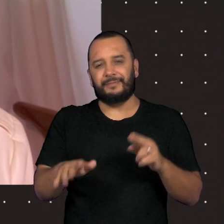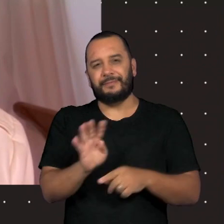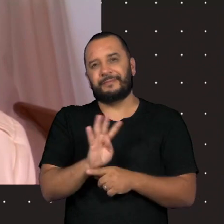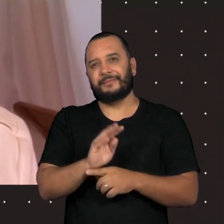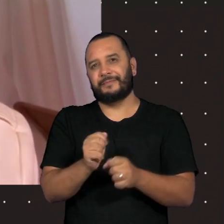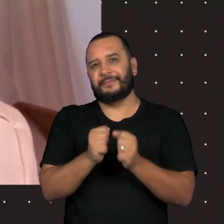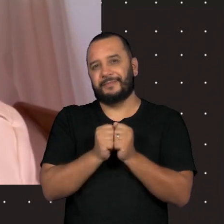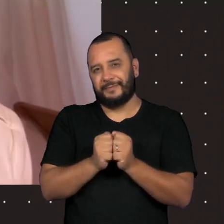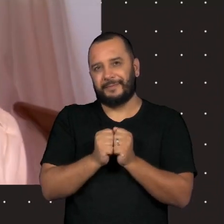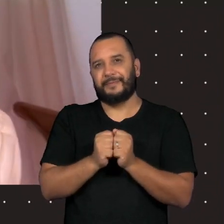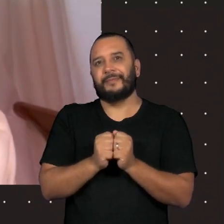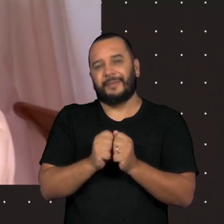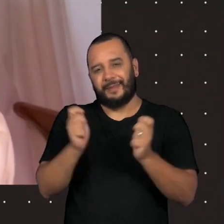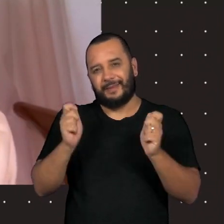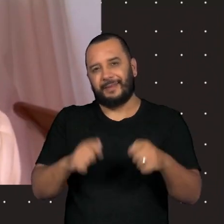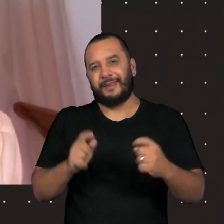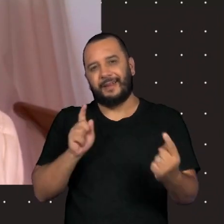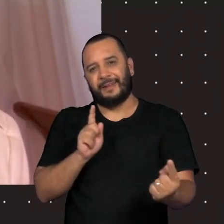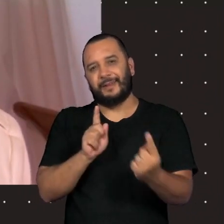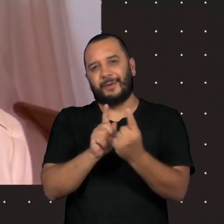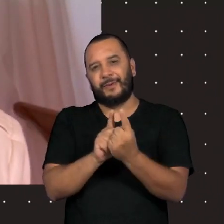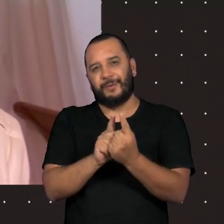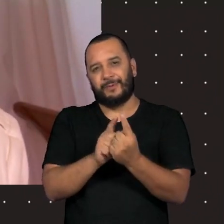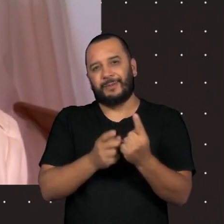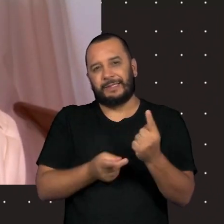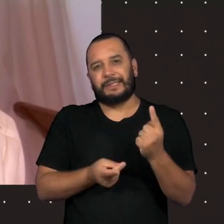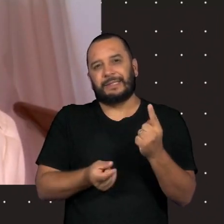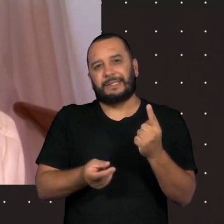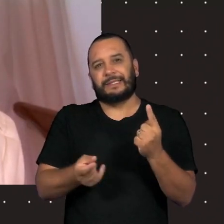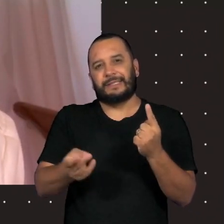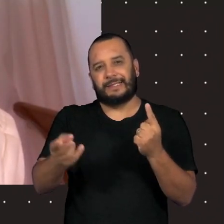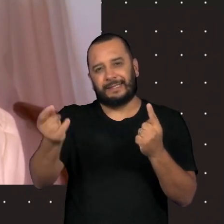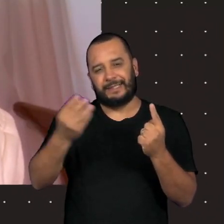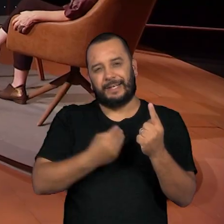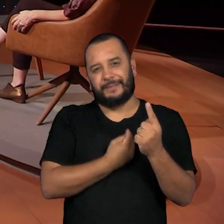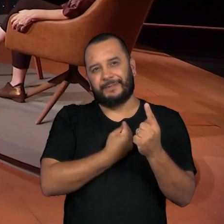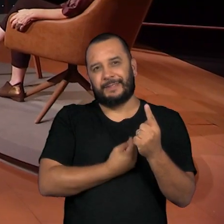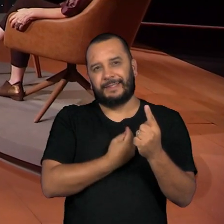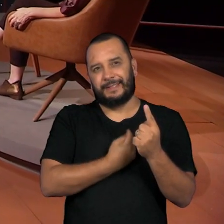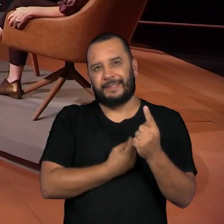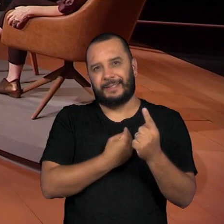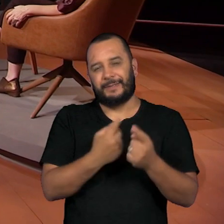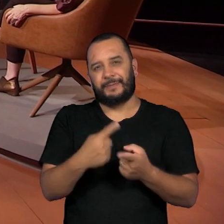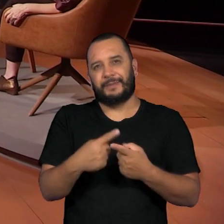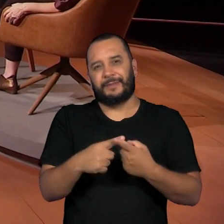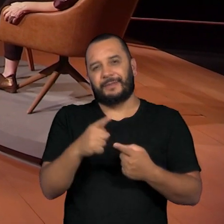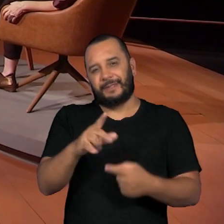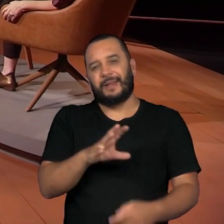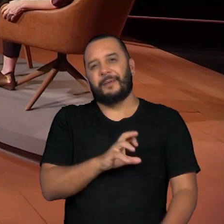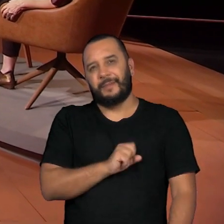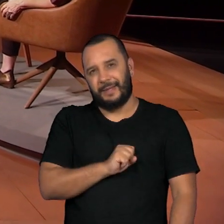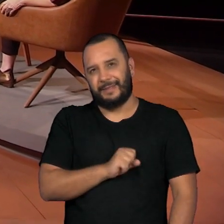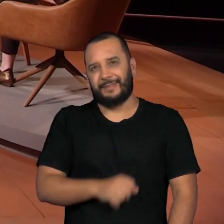nosso encontro perdure durante a vida, porque você é muito amada.